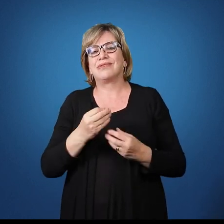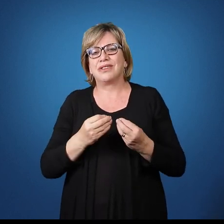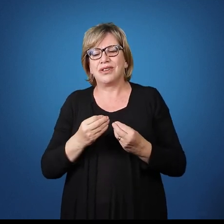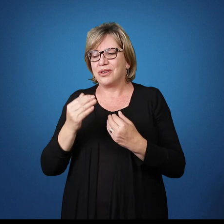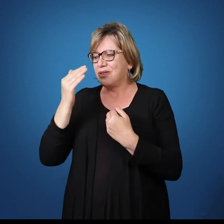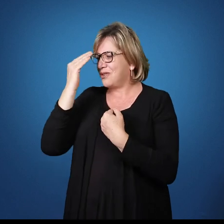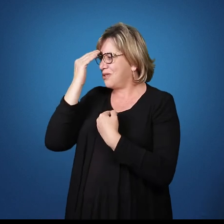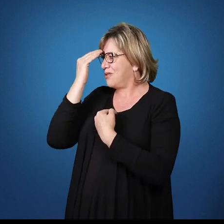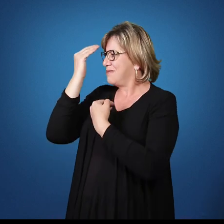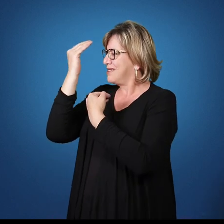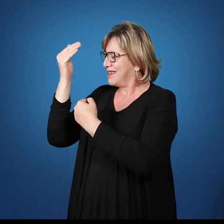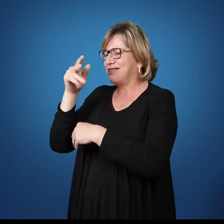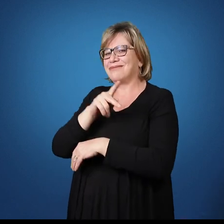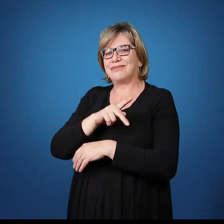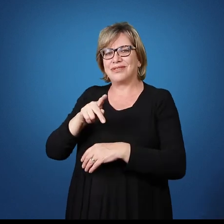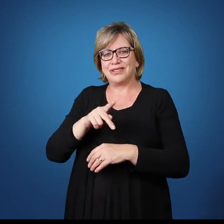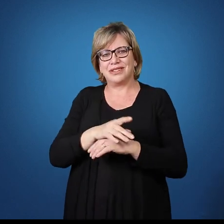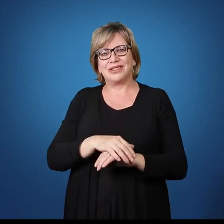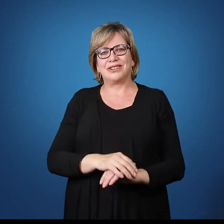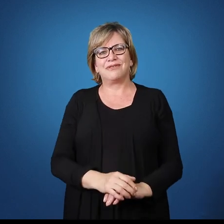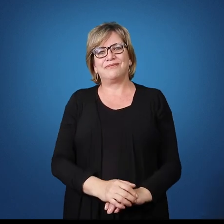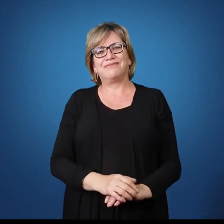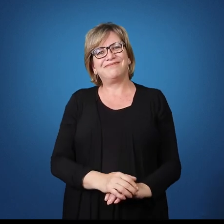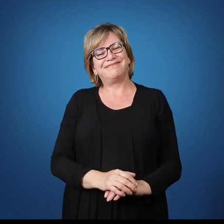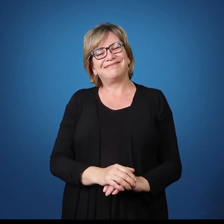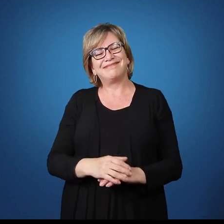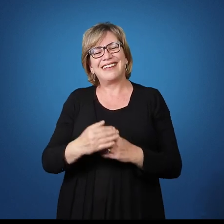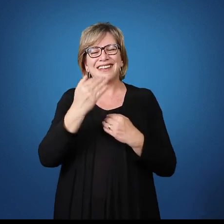Obrigada, professora Gisselene. Imagina, obrigada eu,